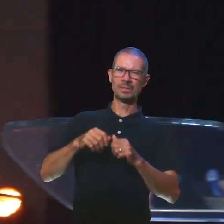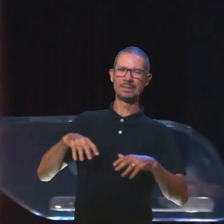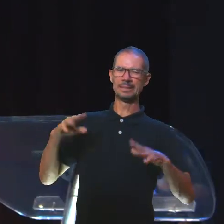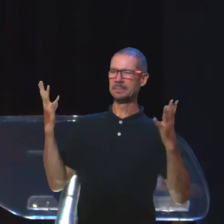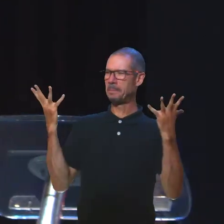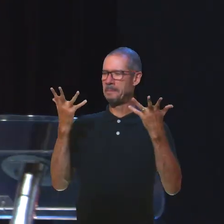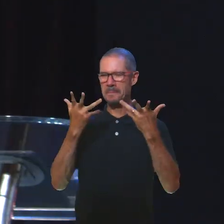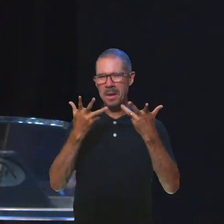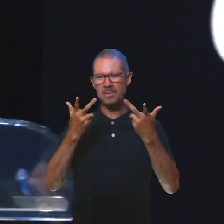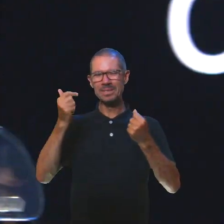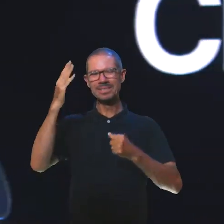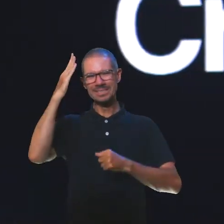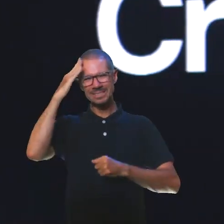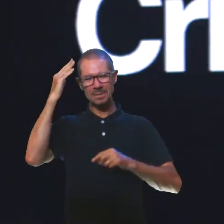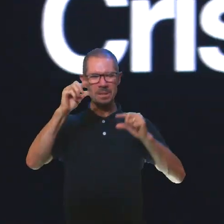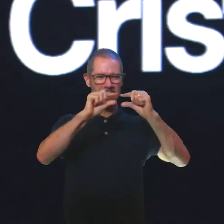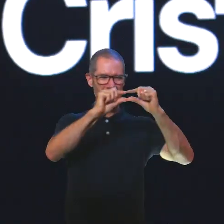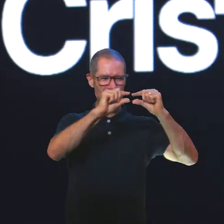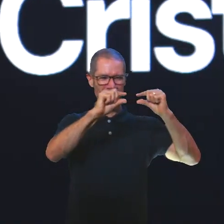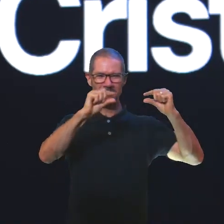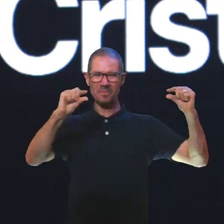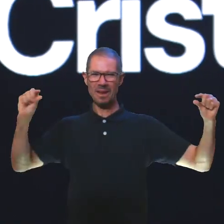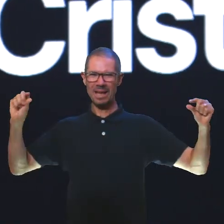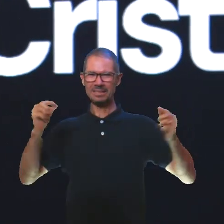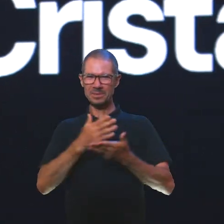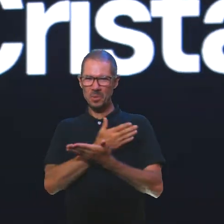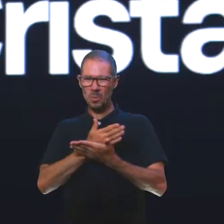sabe, aquela frase que eu falei para você no